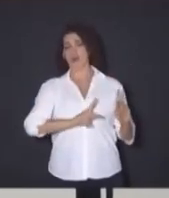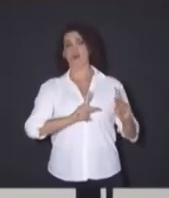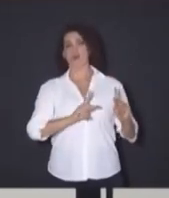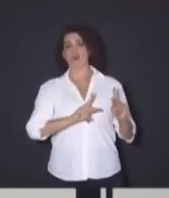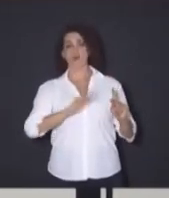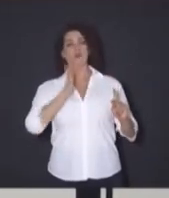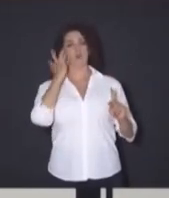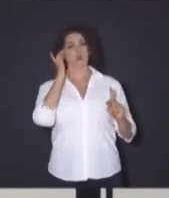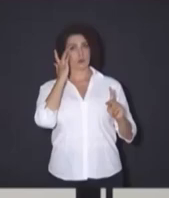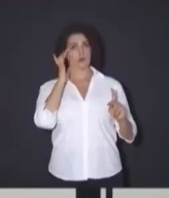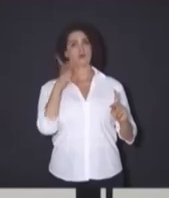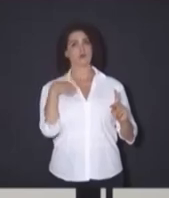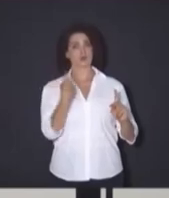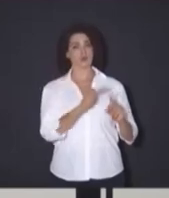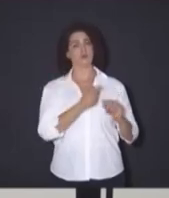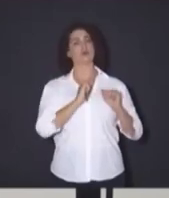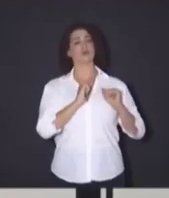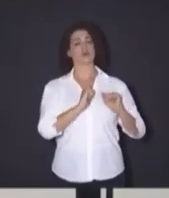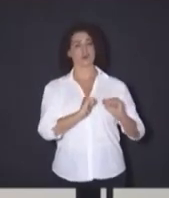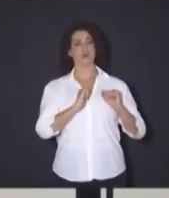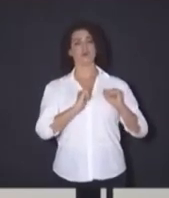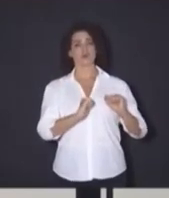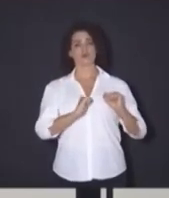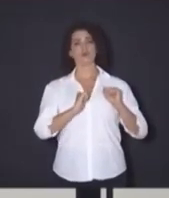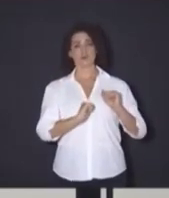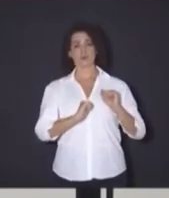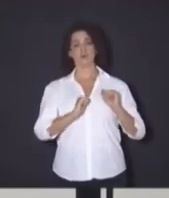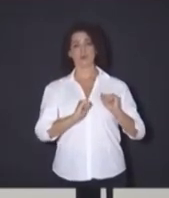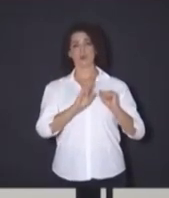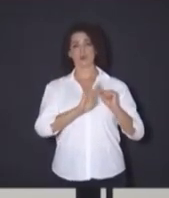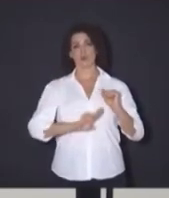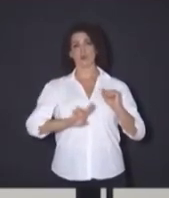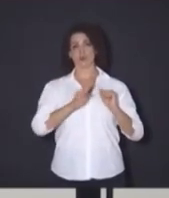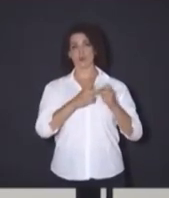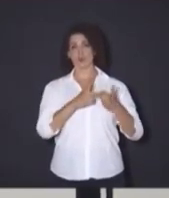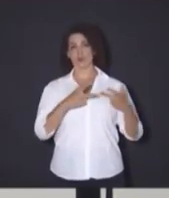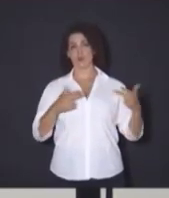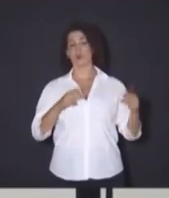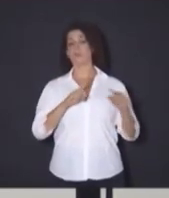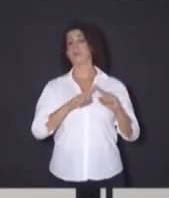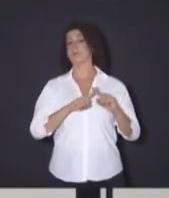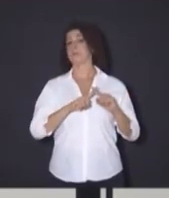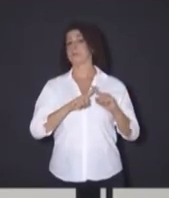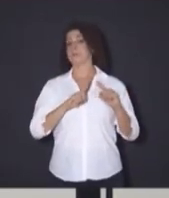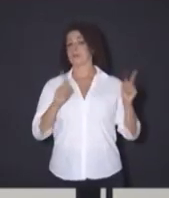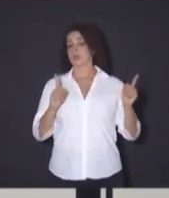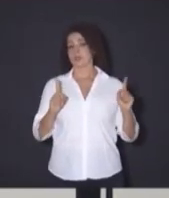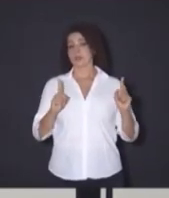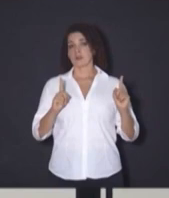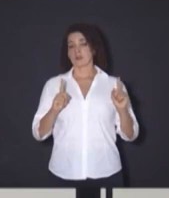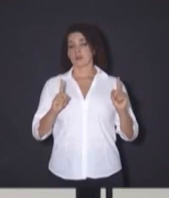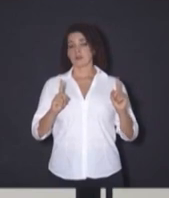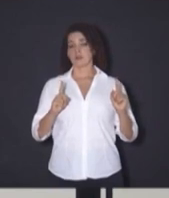nós devemos, né, tá aí e a gente deve usar. Agora,